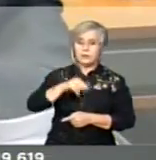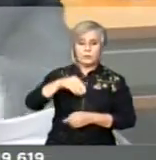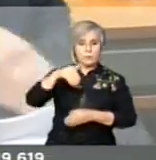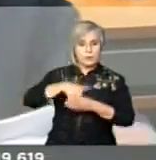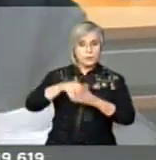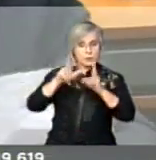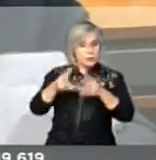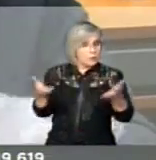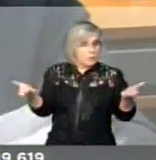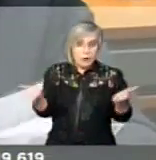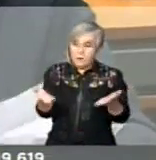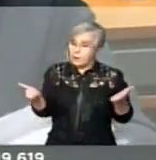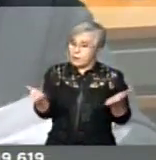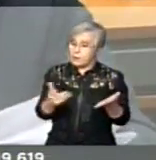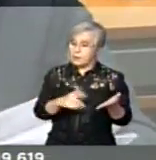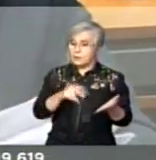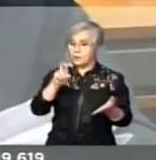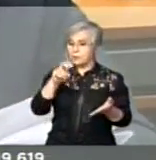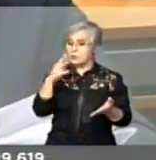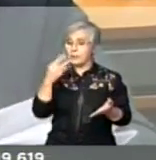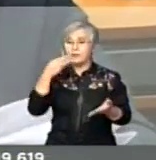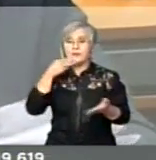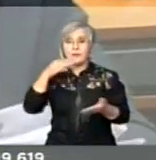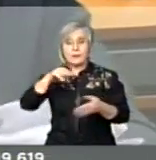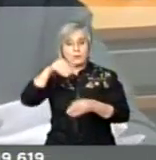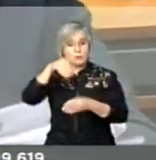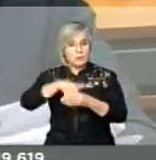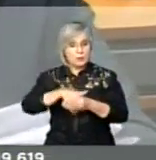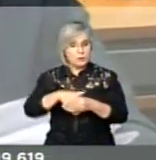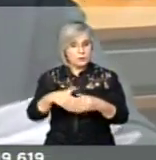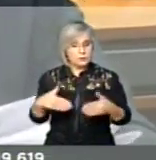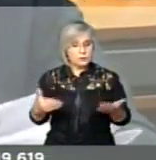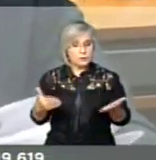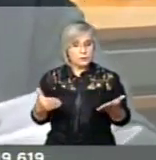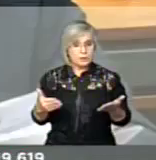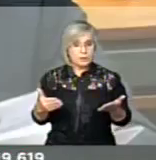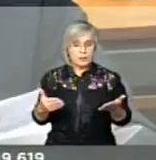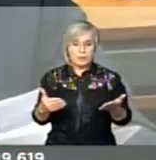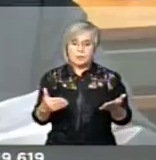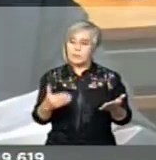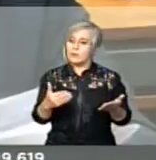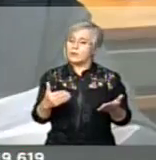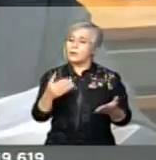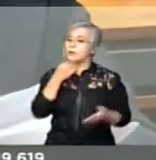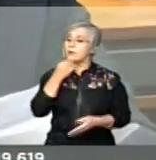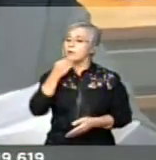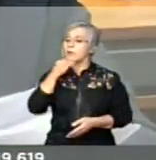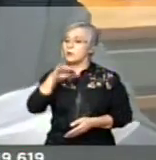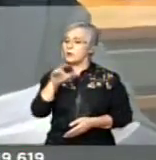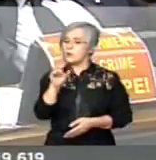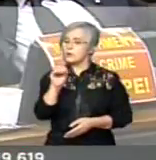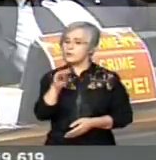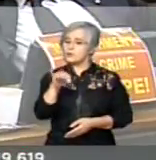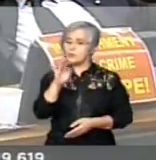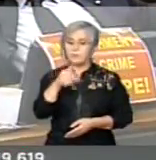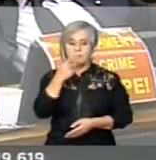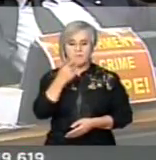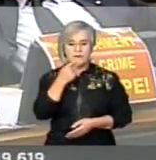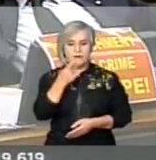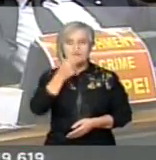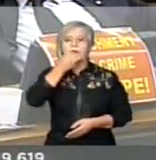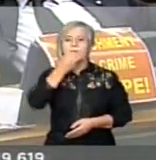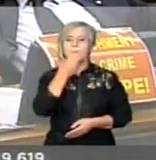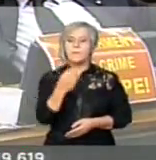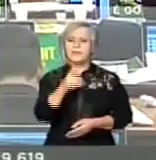sendo feito agora, com 54 milhões, acabou de ser feito. Bendito o golpe, dizia Jobim, que em seu espectro se exaure na